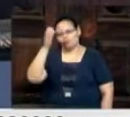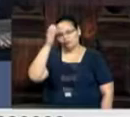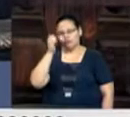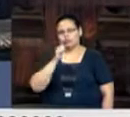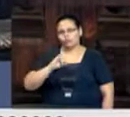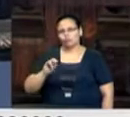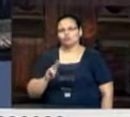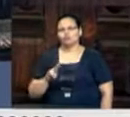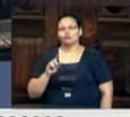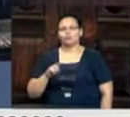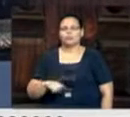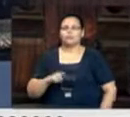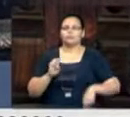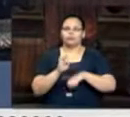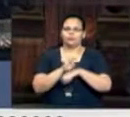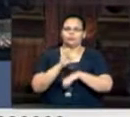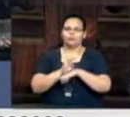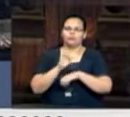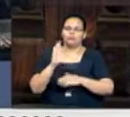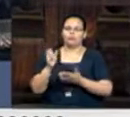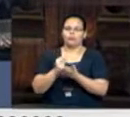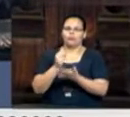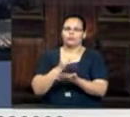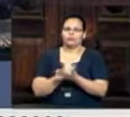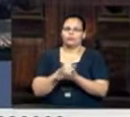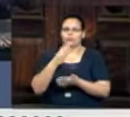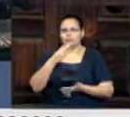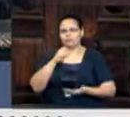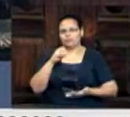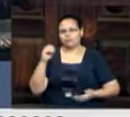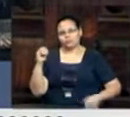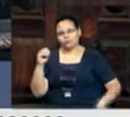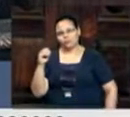o Estado já contratou cerca de 300